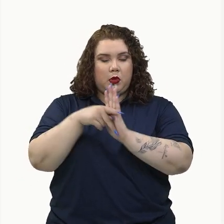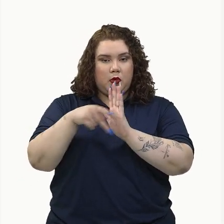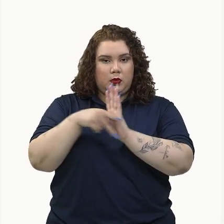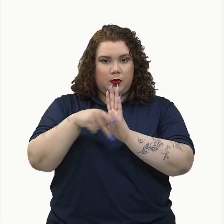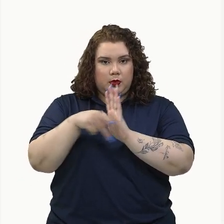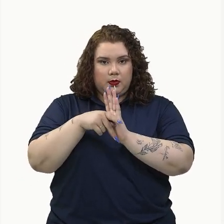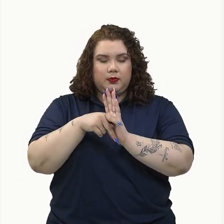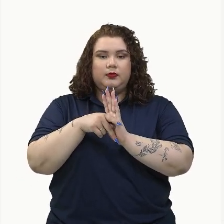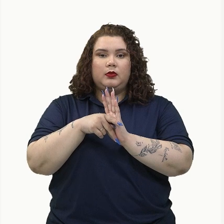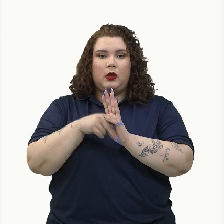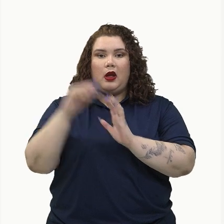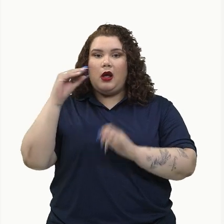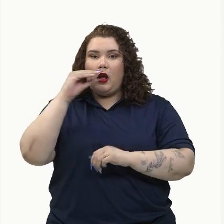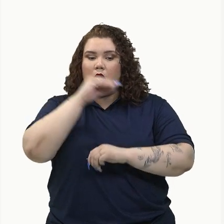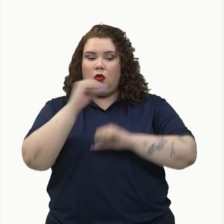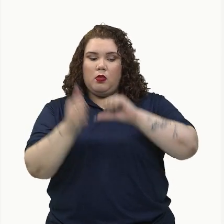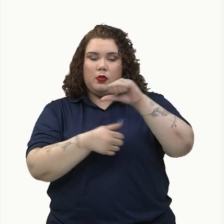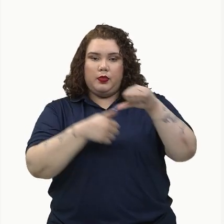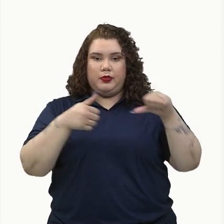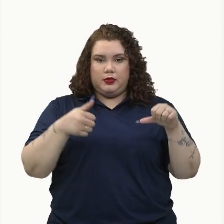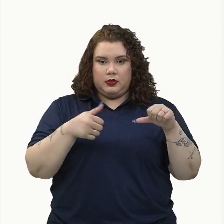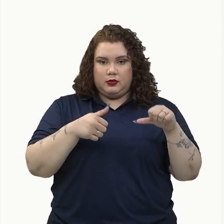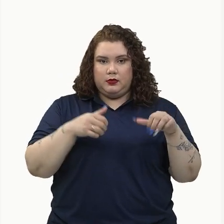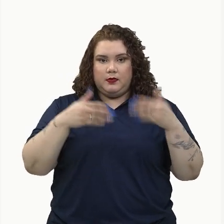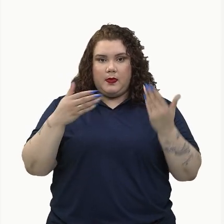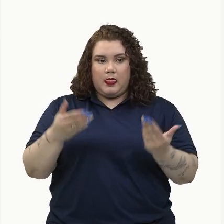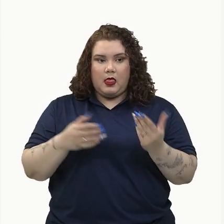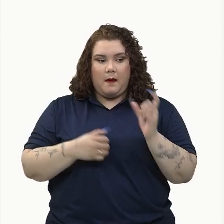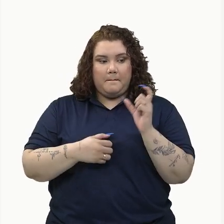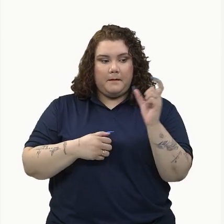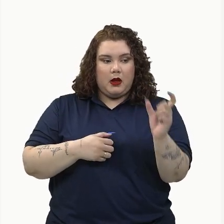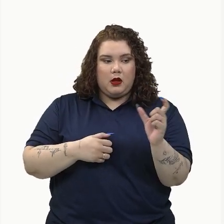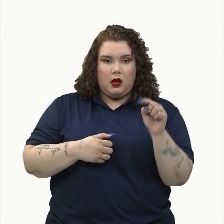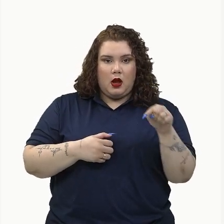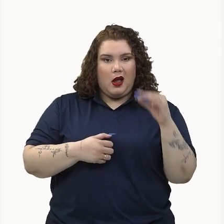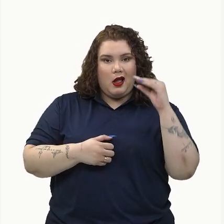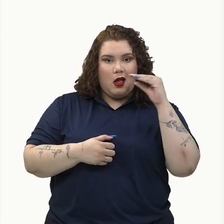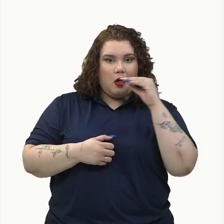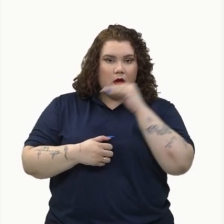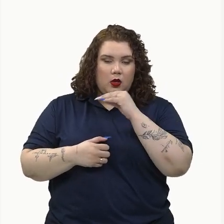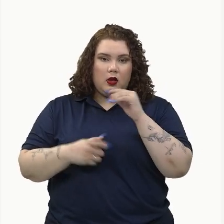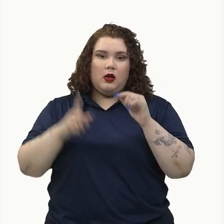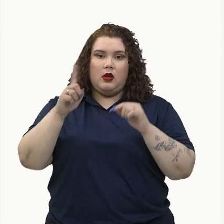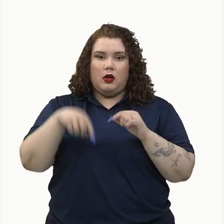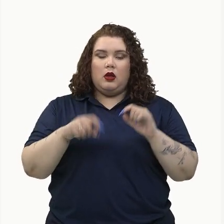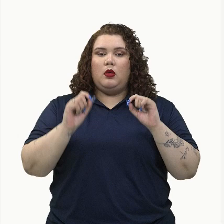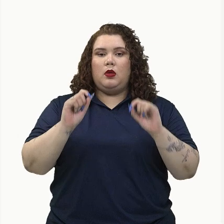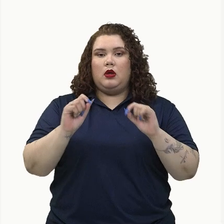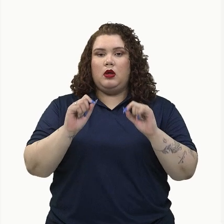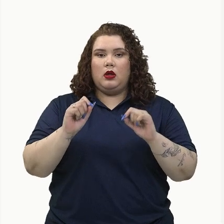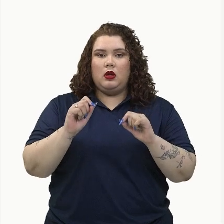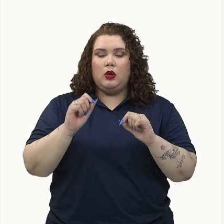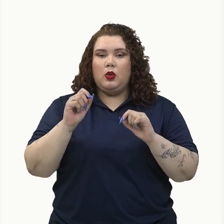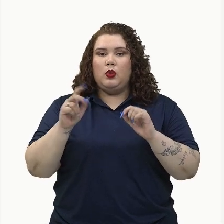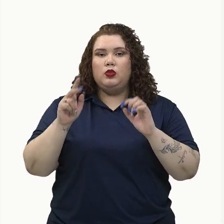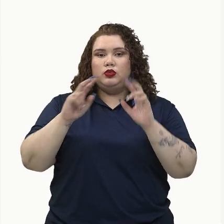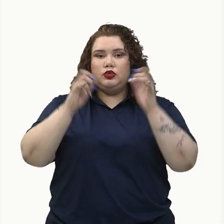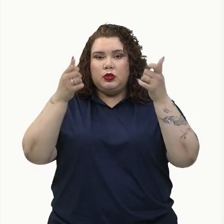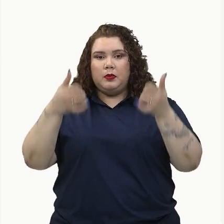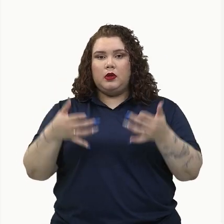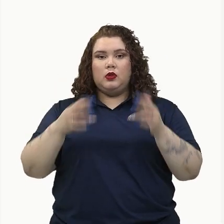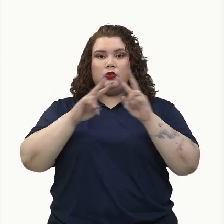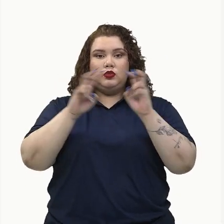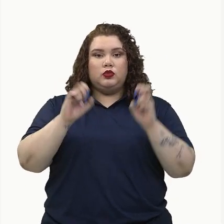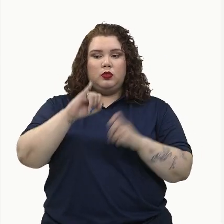exclusivamente em calor. Então, aquele termo lá, calor, nada mais é do que estamos falando do efeito